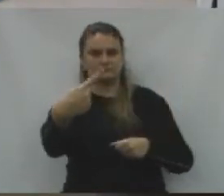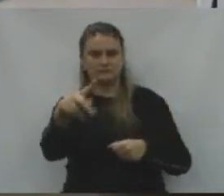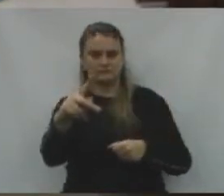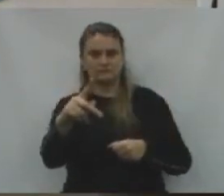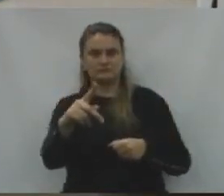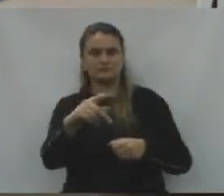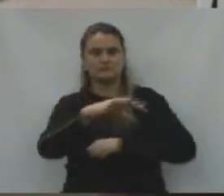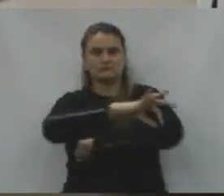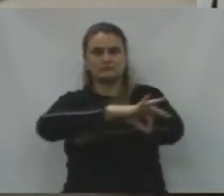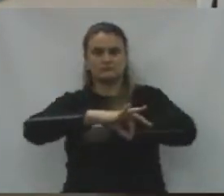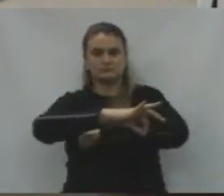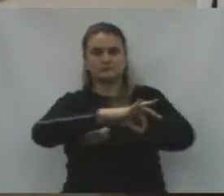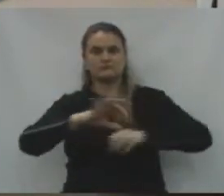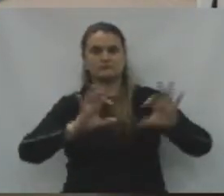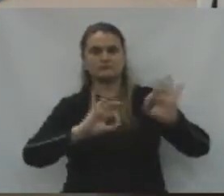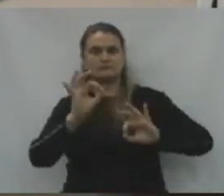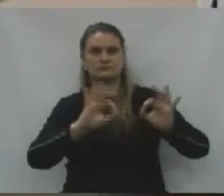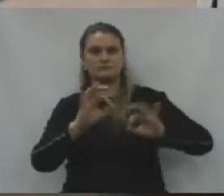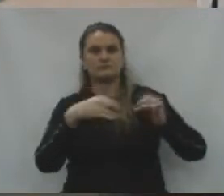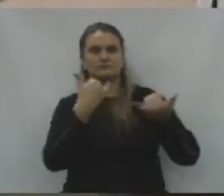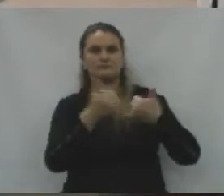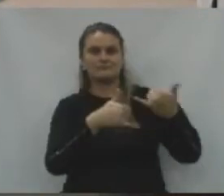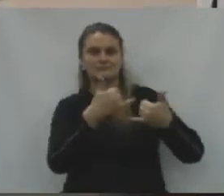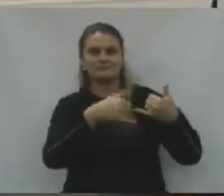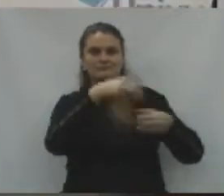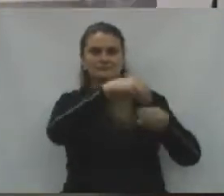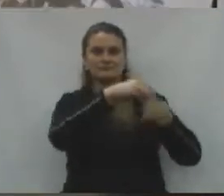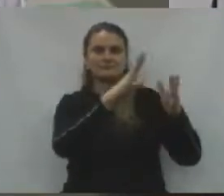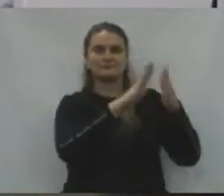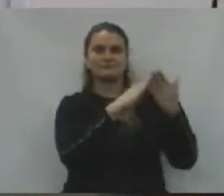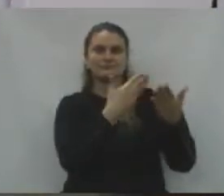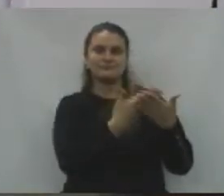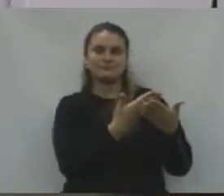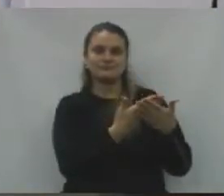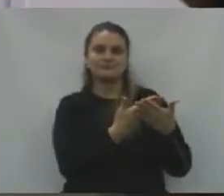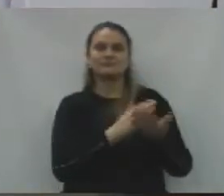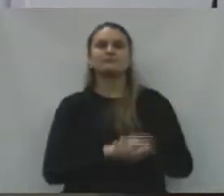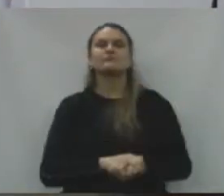de Arquitetura e Urbanismo, na remodelação de uma brinquedoteca em escola.